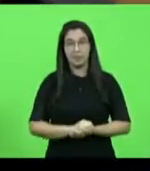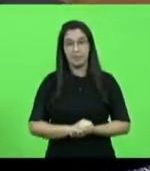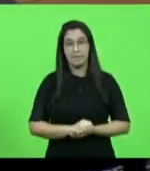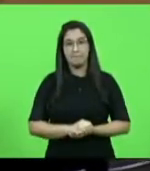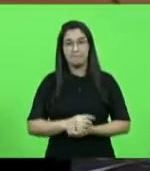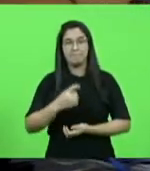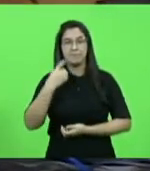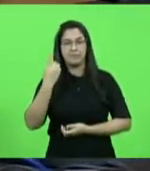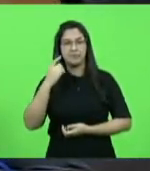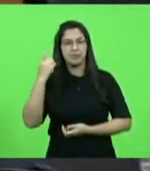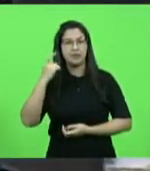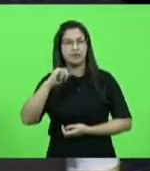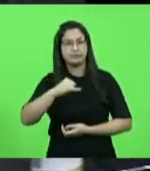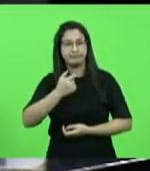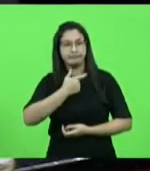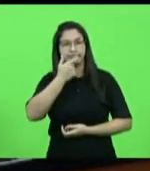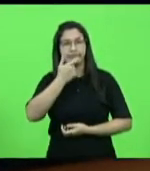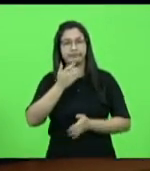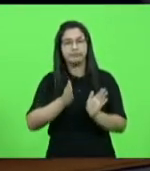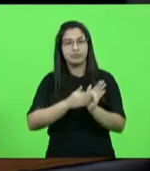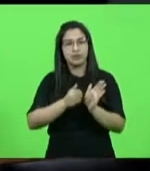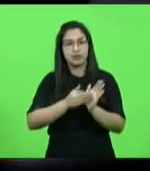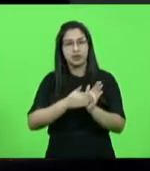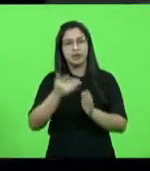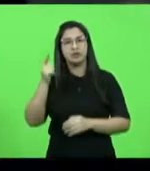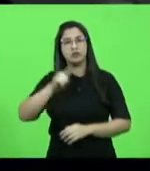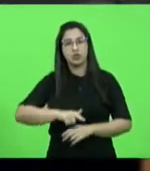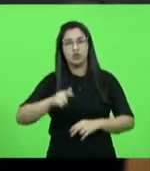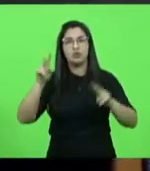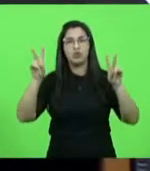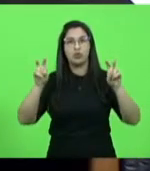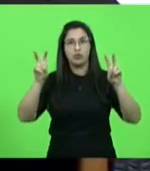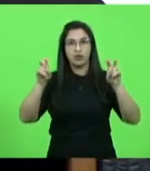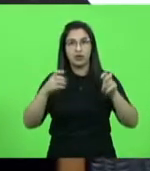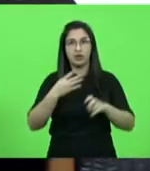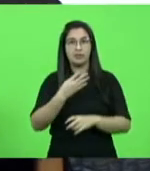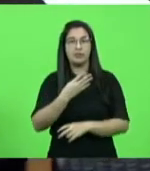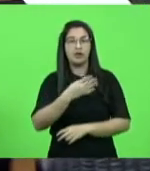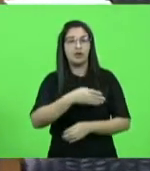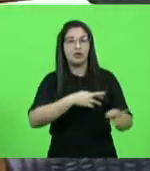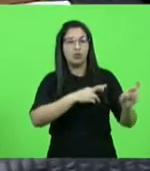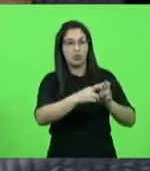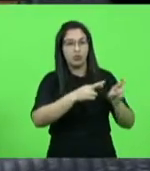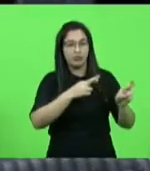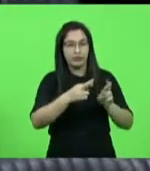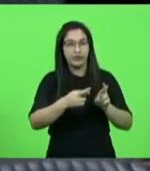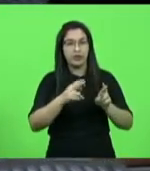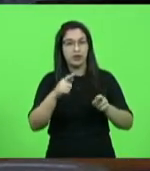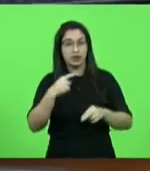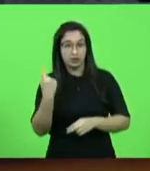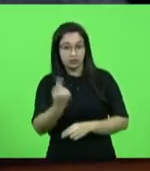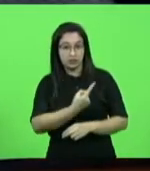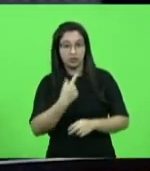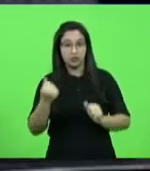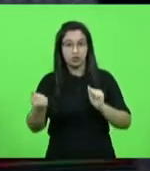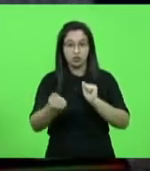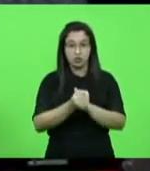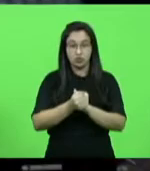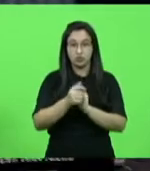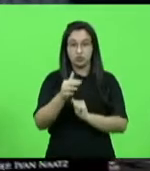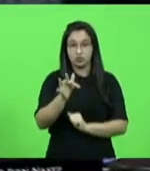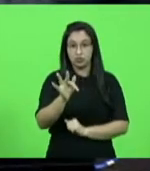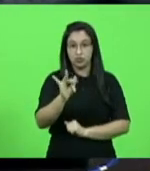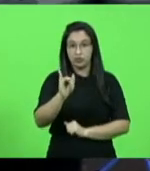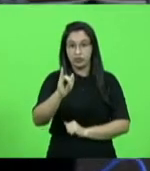assunto 470 para essa casa. É preocupante, nós estivemos reunidos na noite anterior, agora, com a Fiesc e a CIG